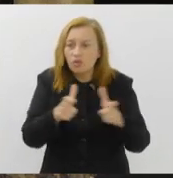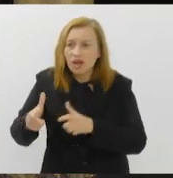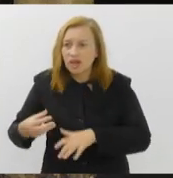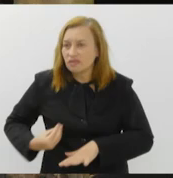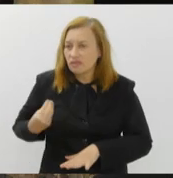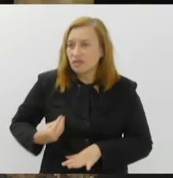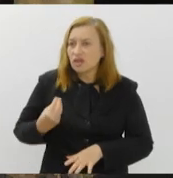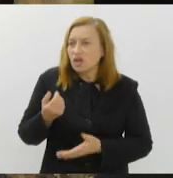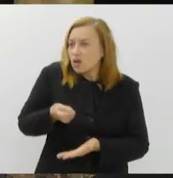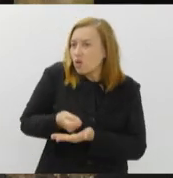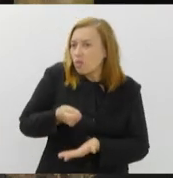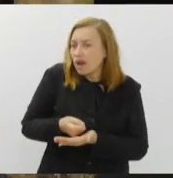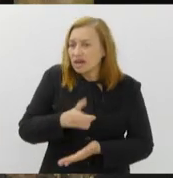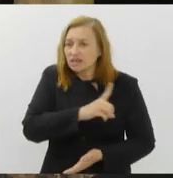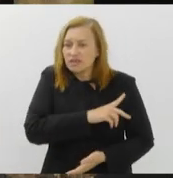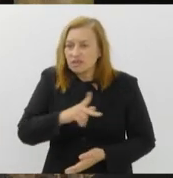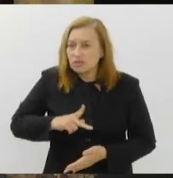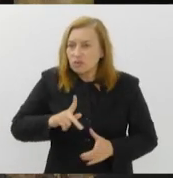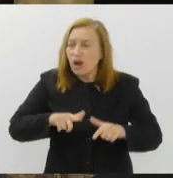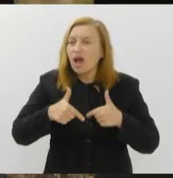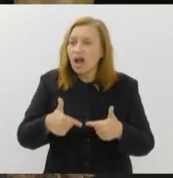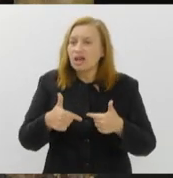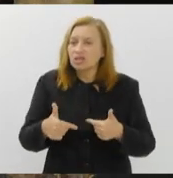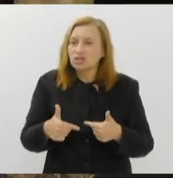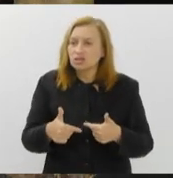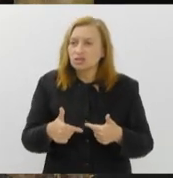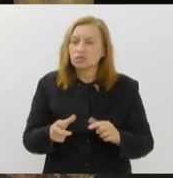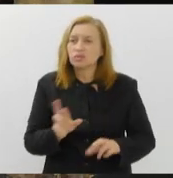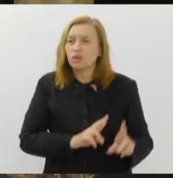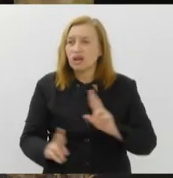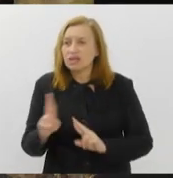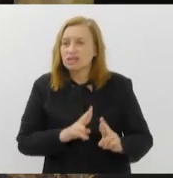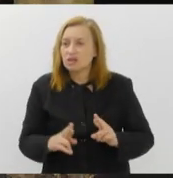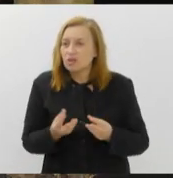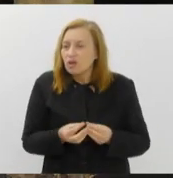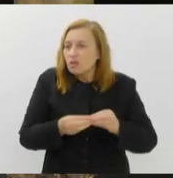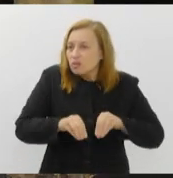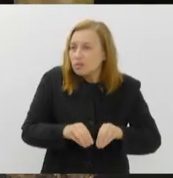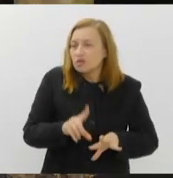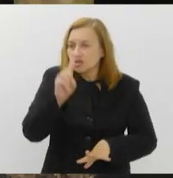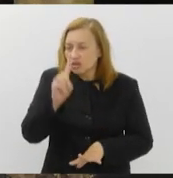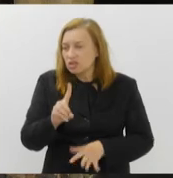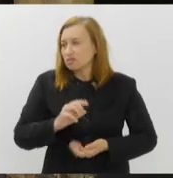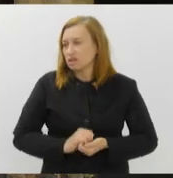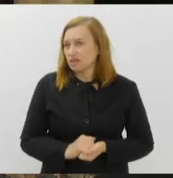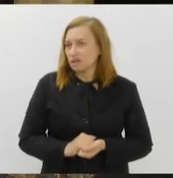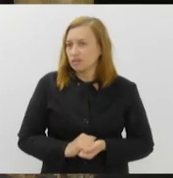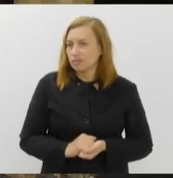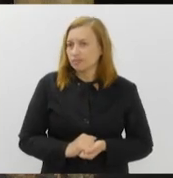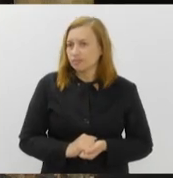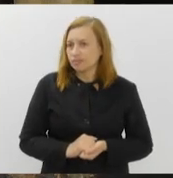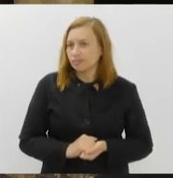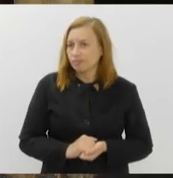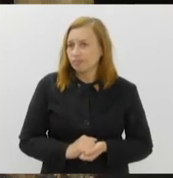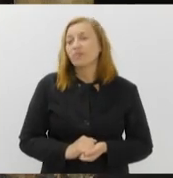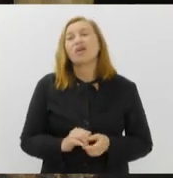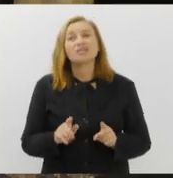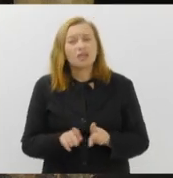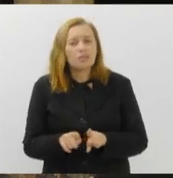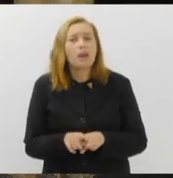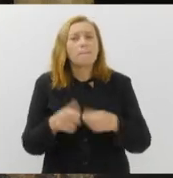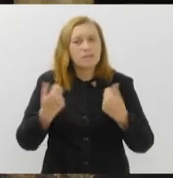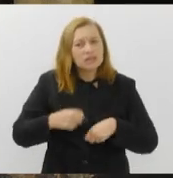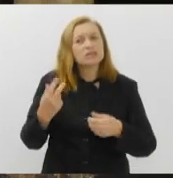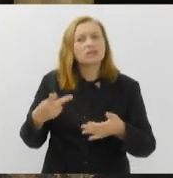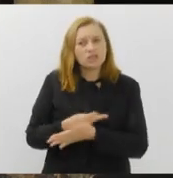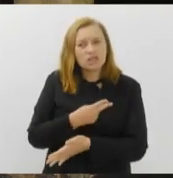que a Defensoria Pública atenda vocês com relação a esta violação de direitos. Sabe? Isso também precisa